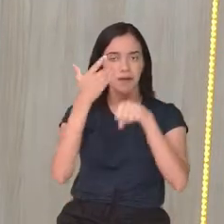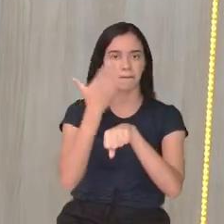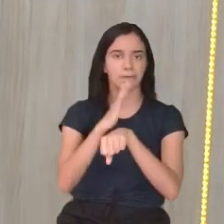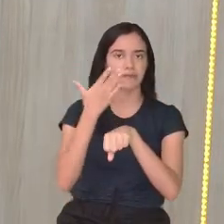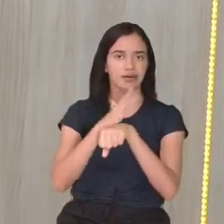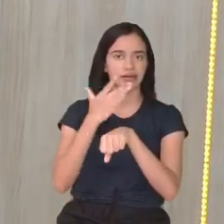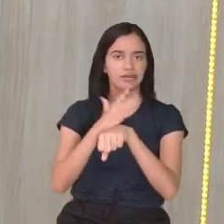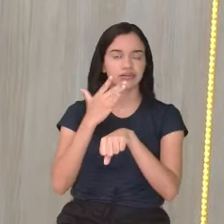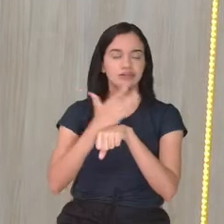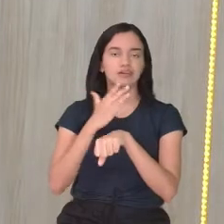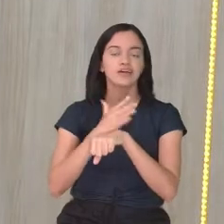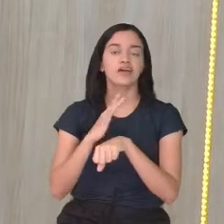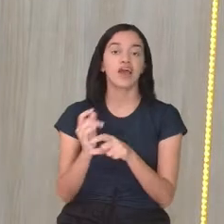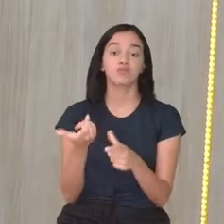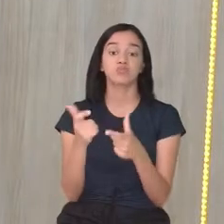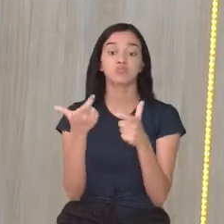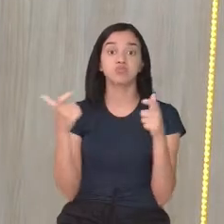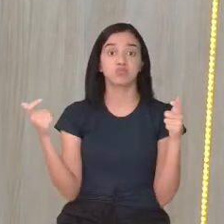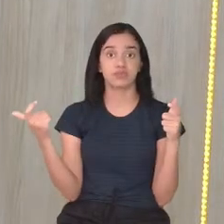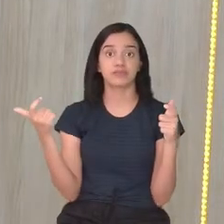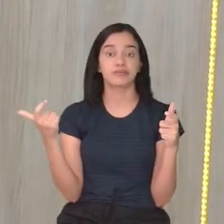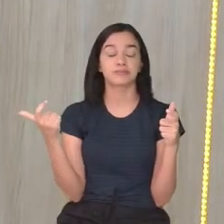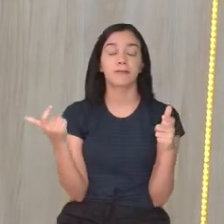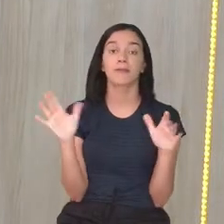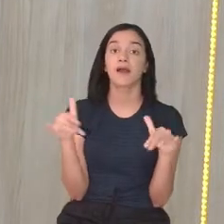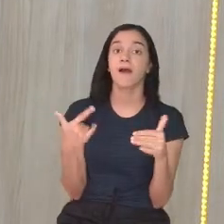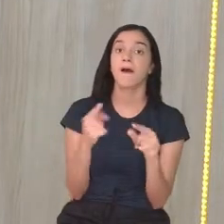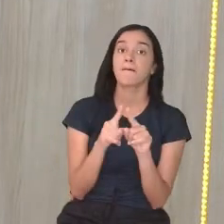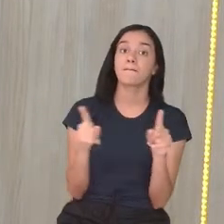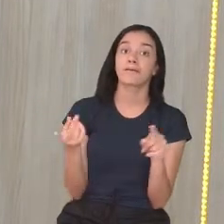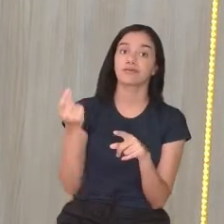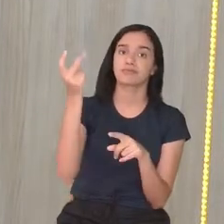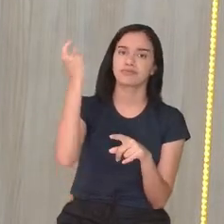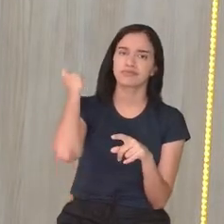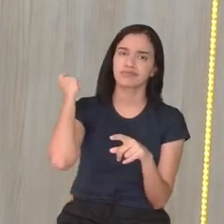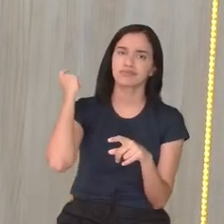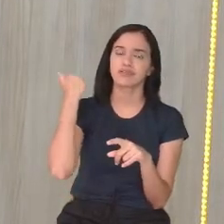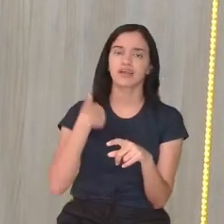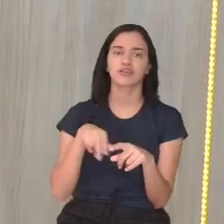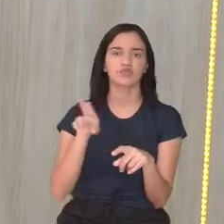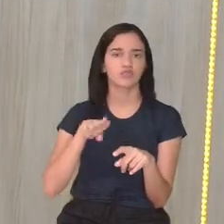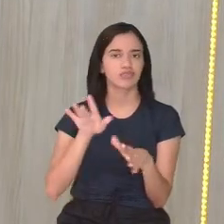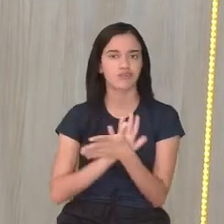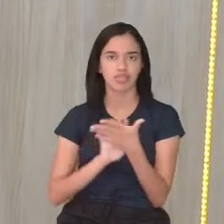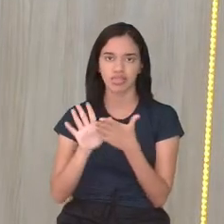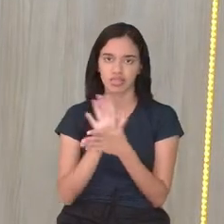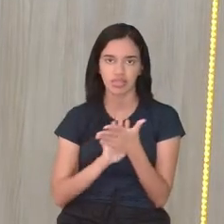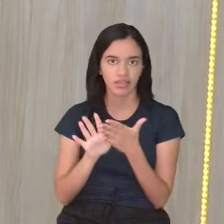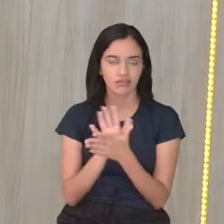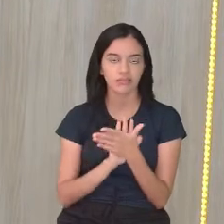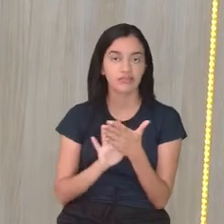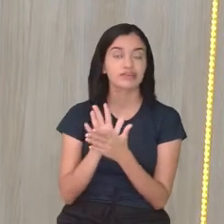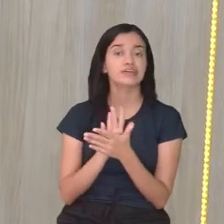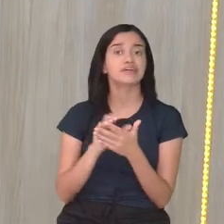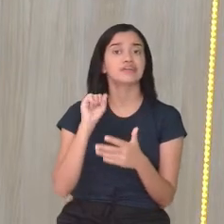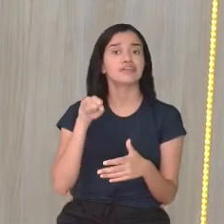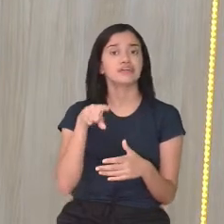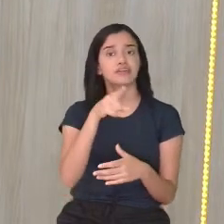de exercícios, é muito grande. Mas nessa época, né, eles não usavam. E aí eu volto a dizer, se